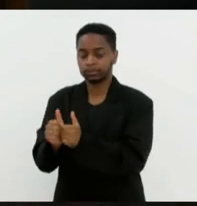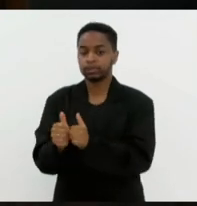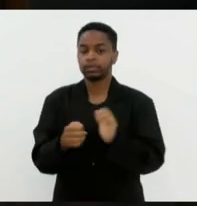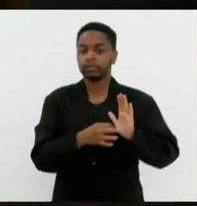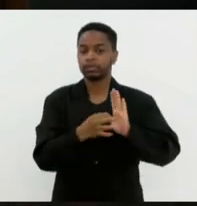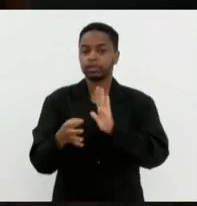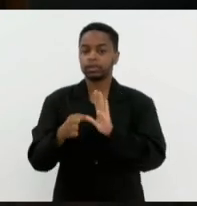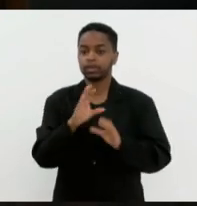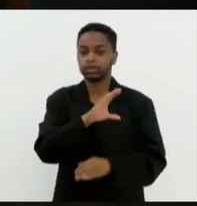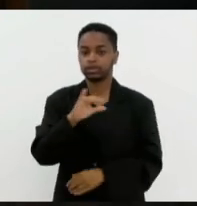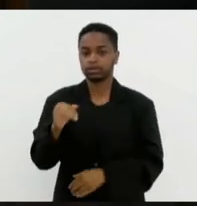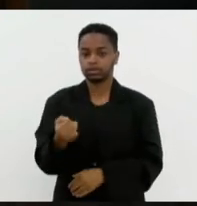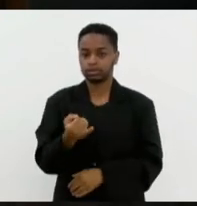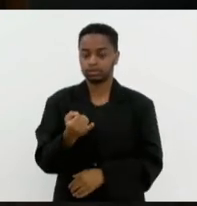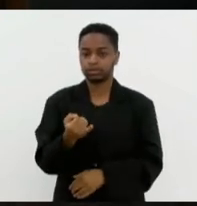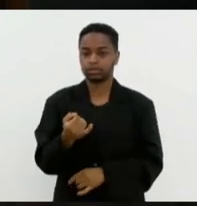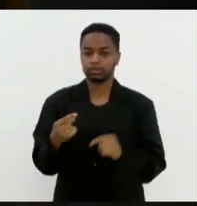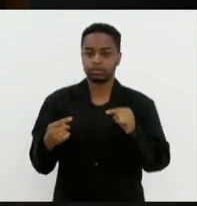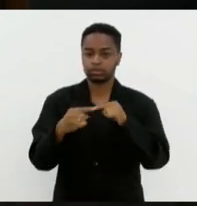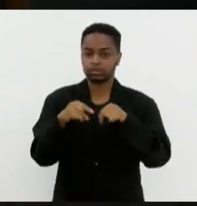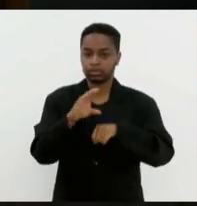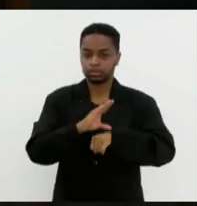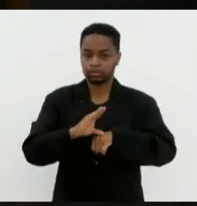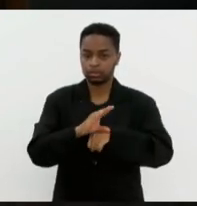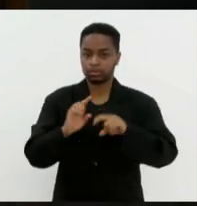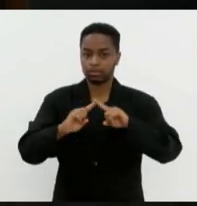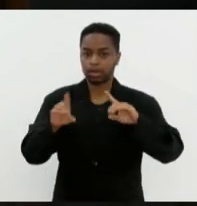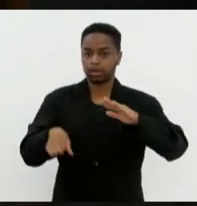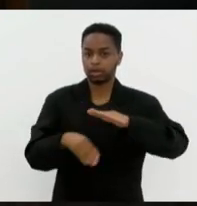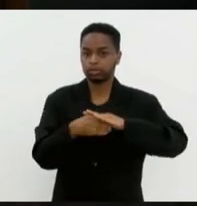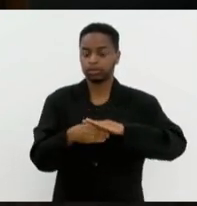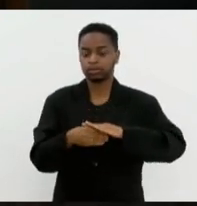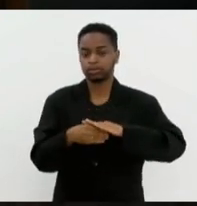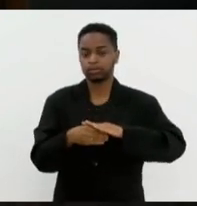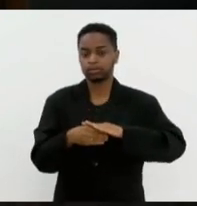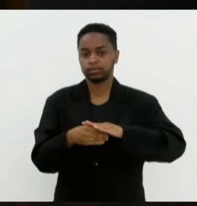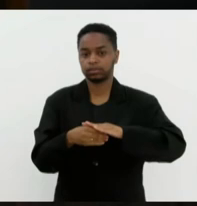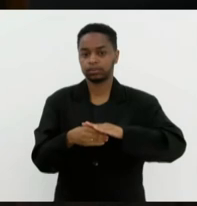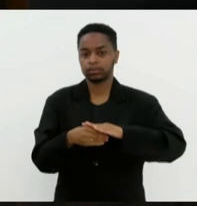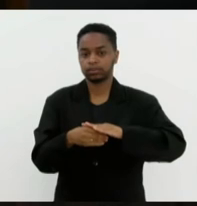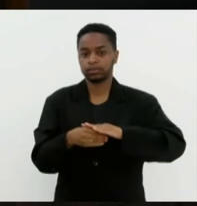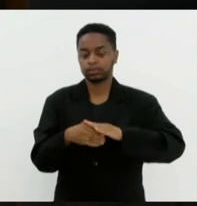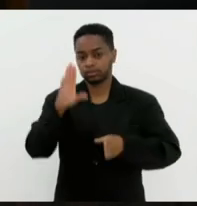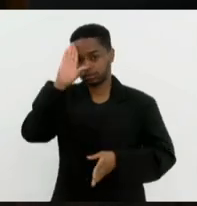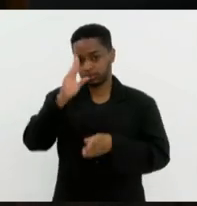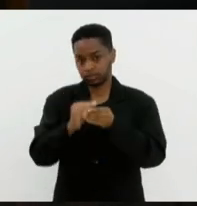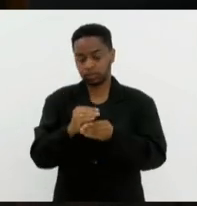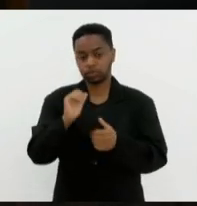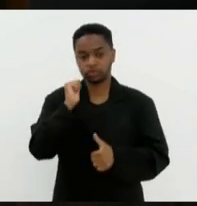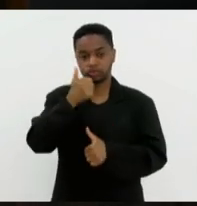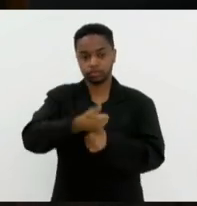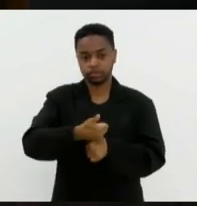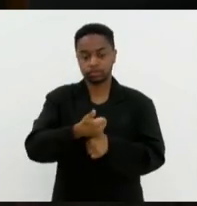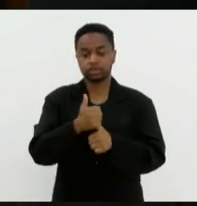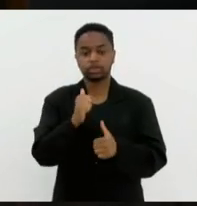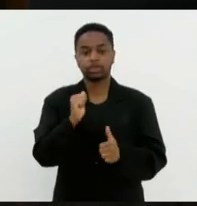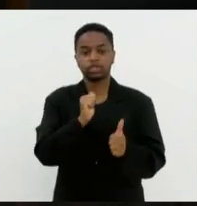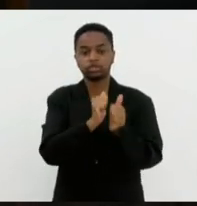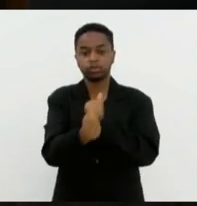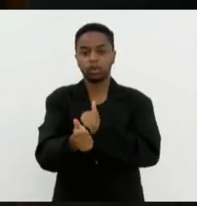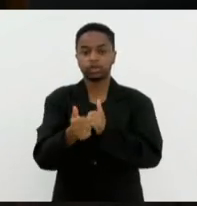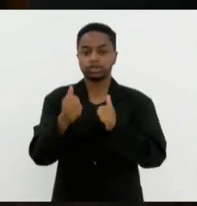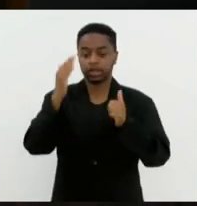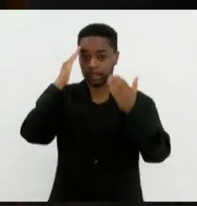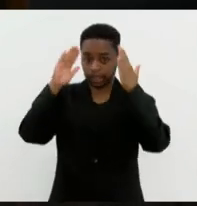pela constitucionalidade, com emendas, incluindo por substitutivo de esporte e lazer